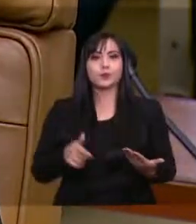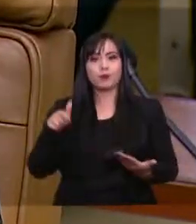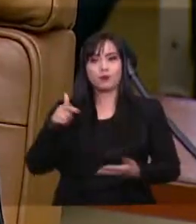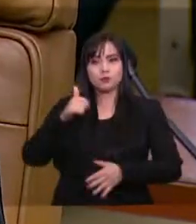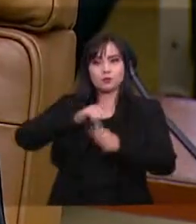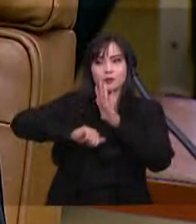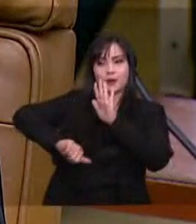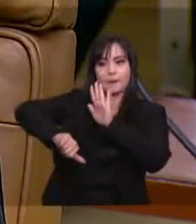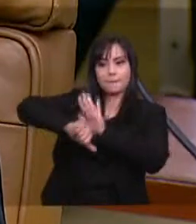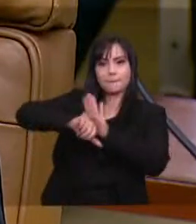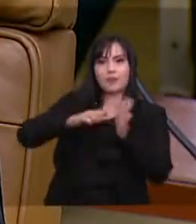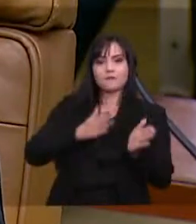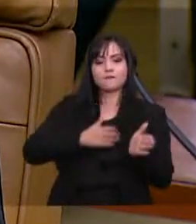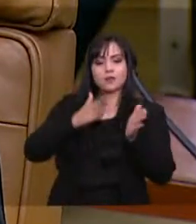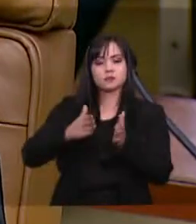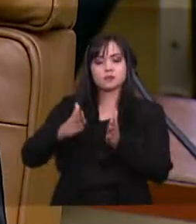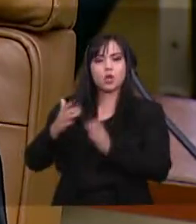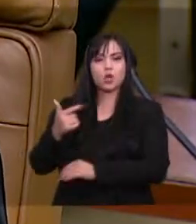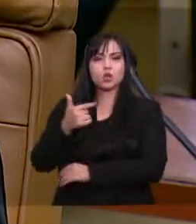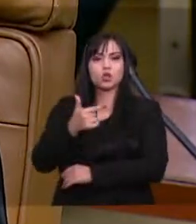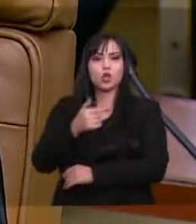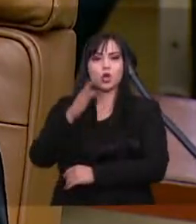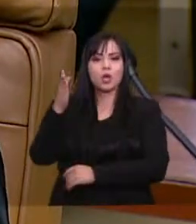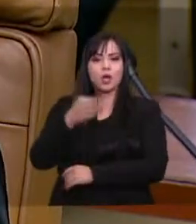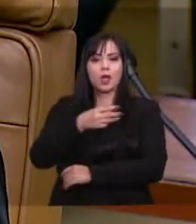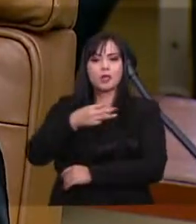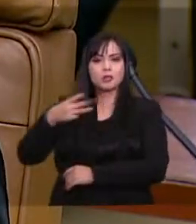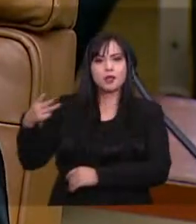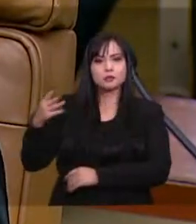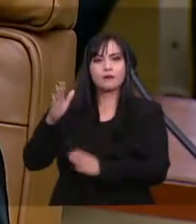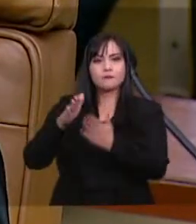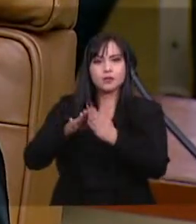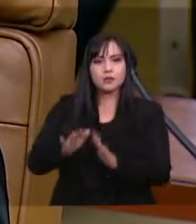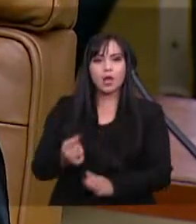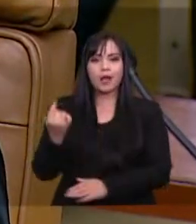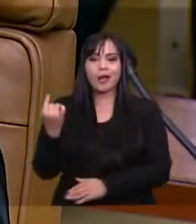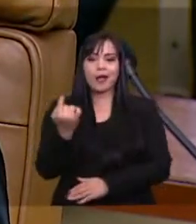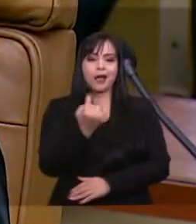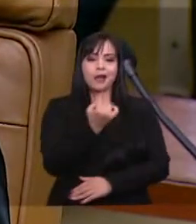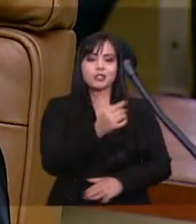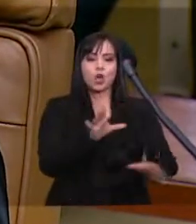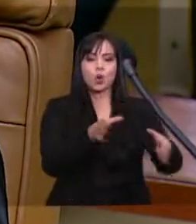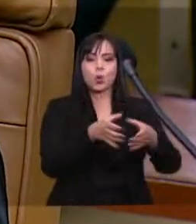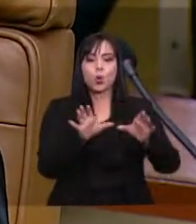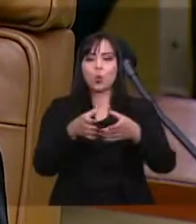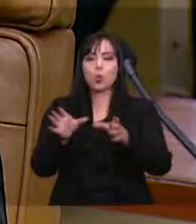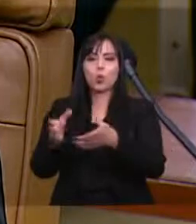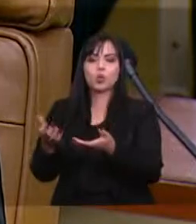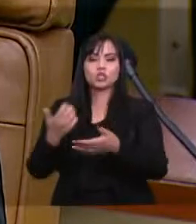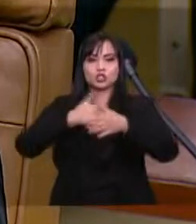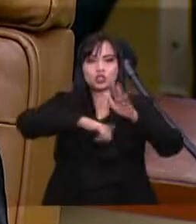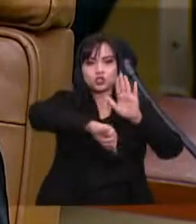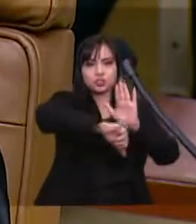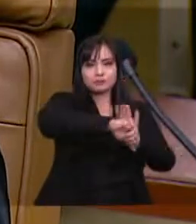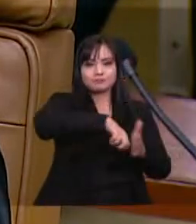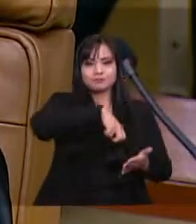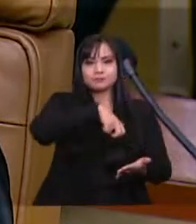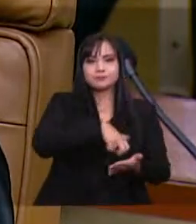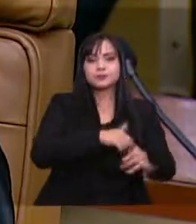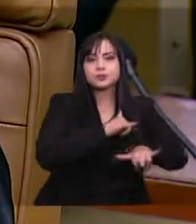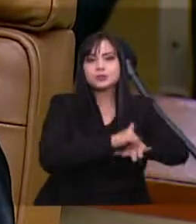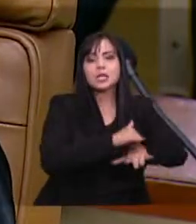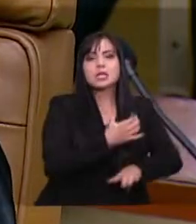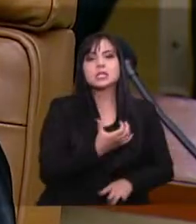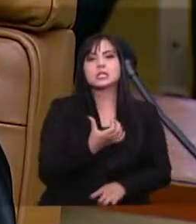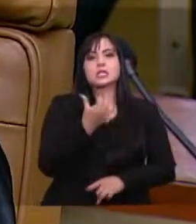esse delito a fração de dois terços fixando para cada grupo de delitos e lavagem a pena de seis